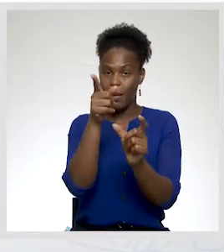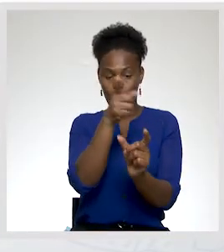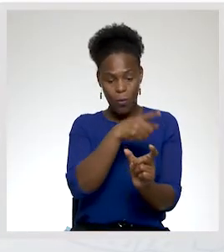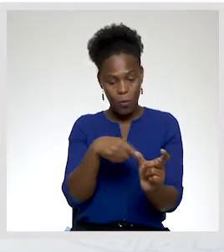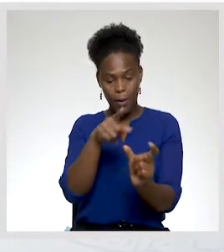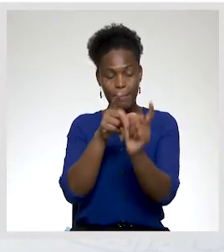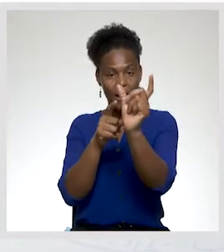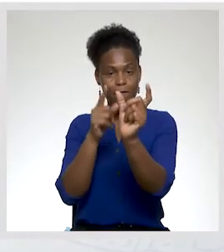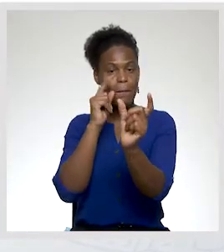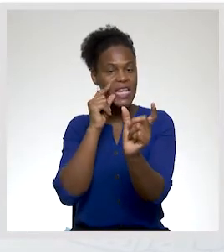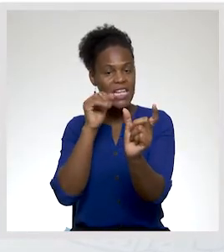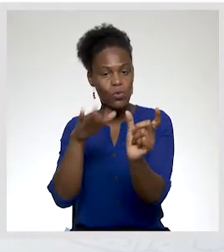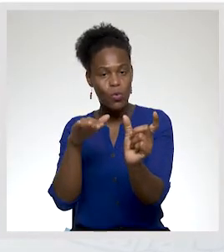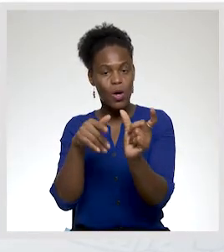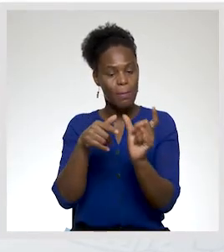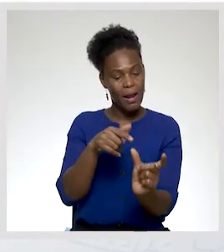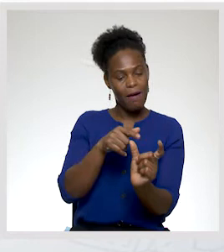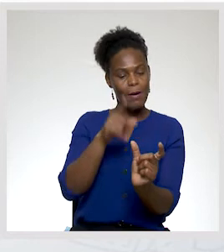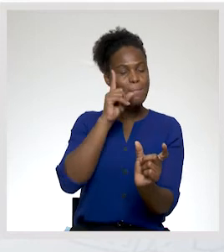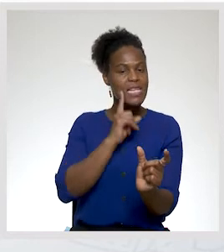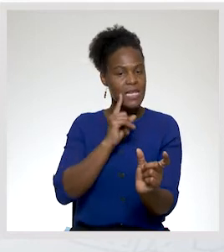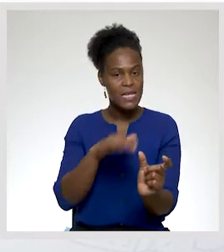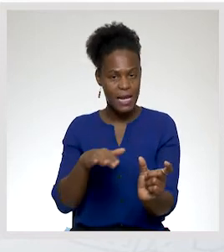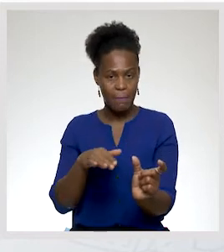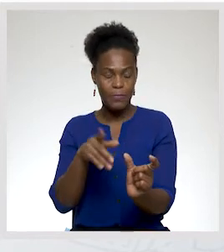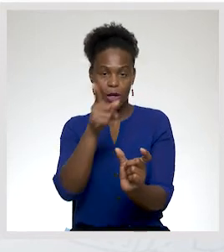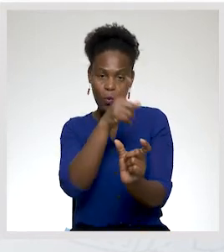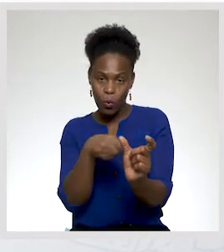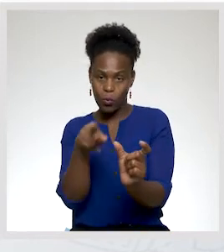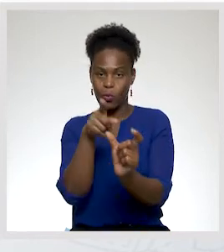palavra menino e a palavra menina.